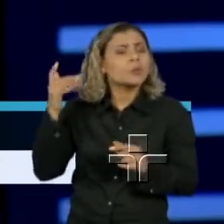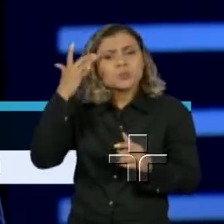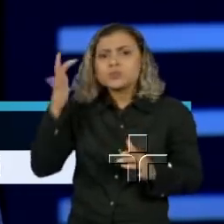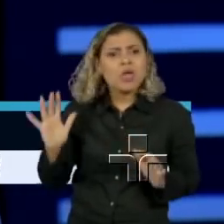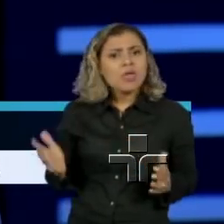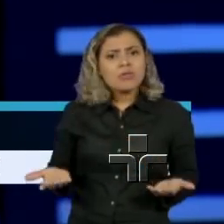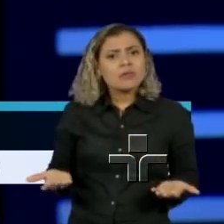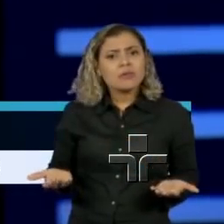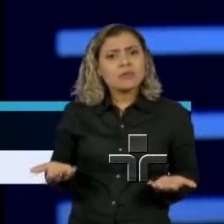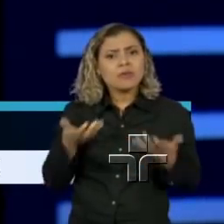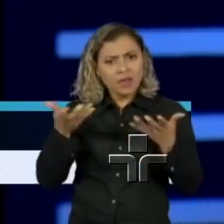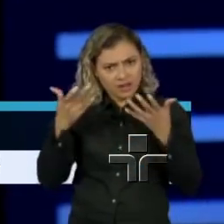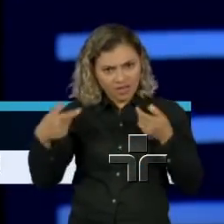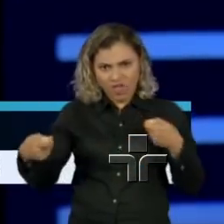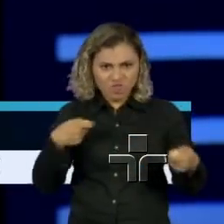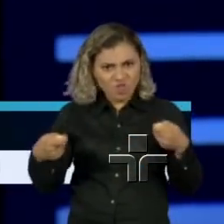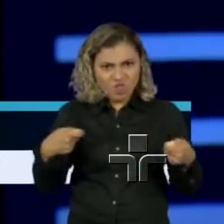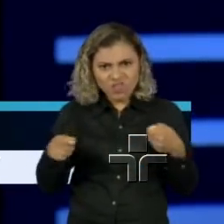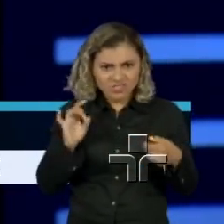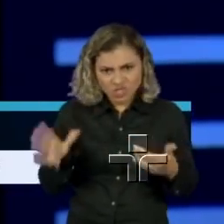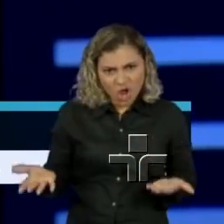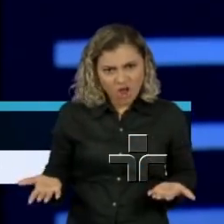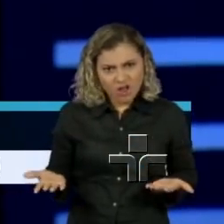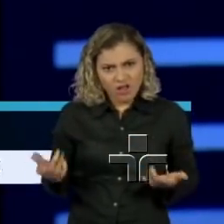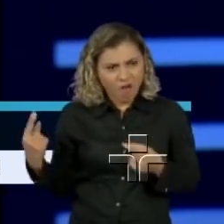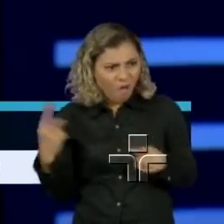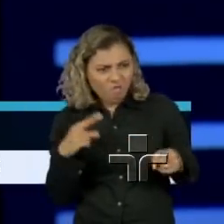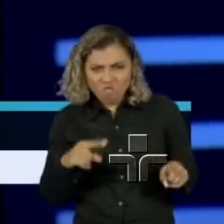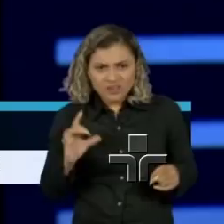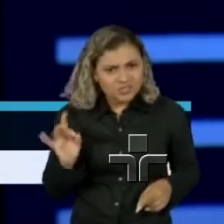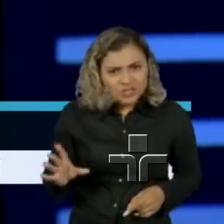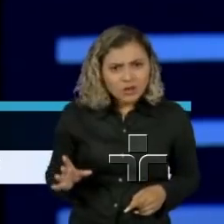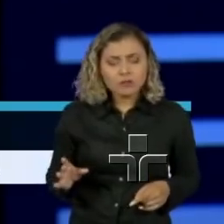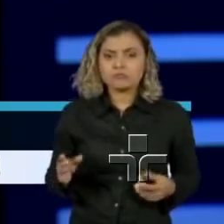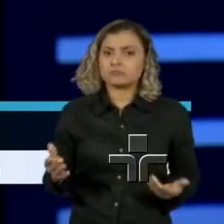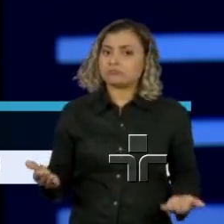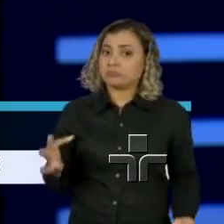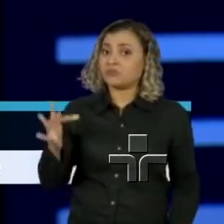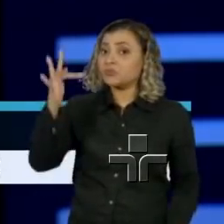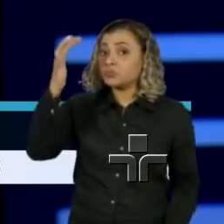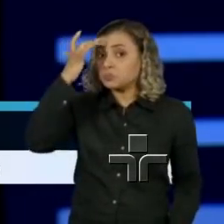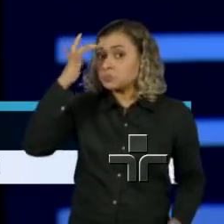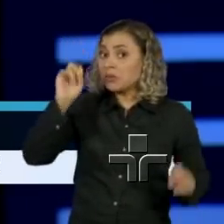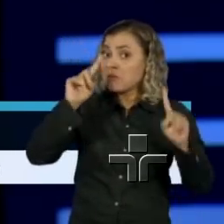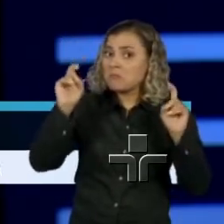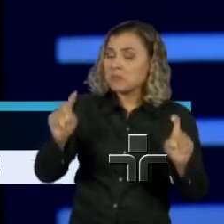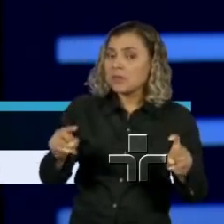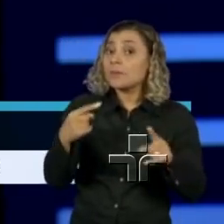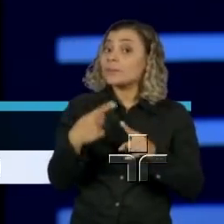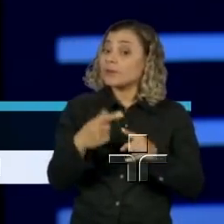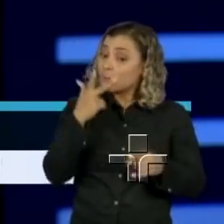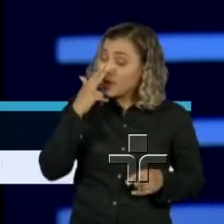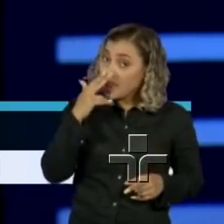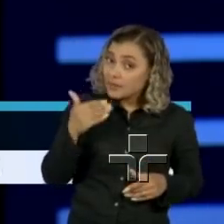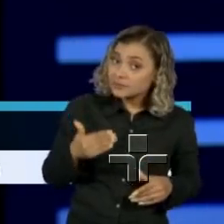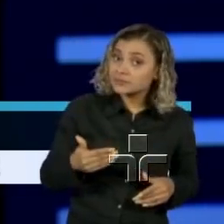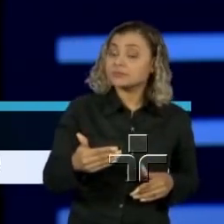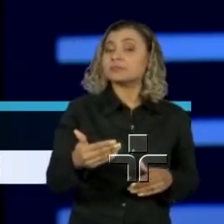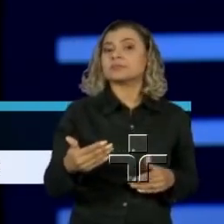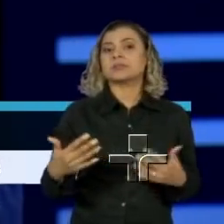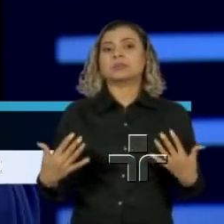não ser criar uma tensão enorme e que não sei onde isso vai parar. Porque tudo indica que teremos ações